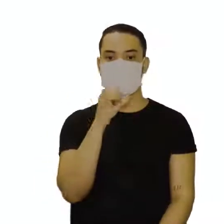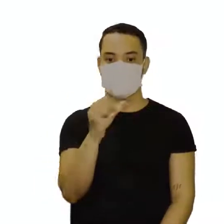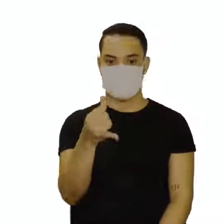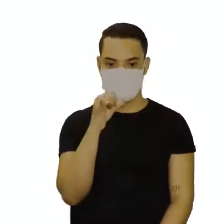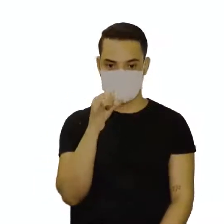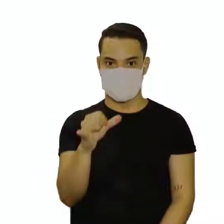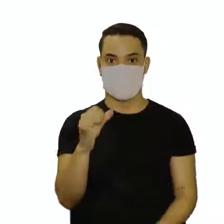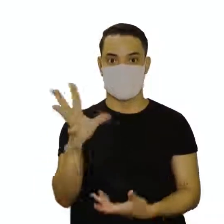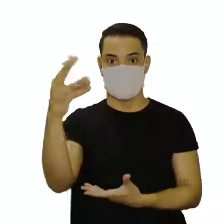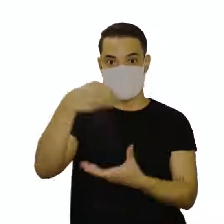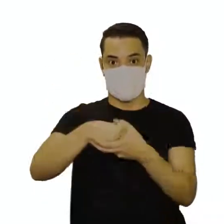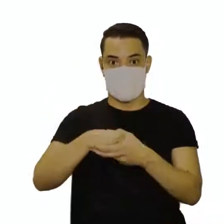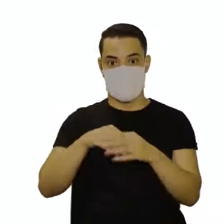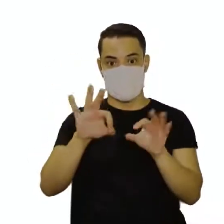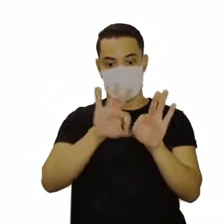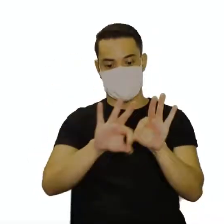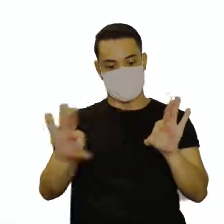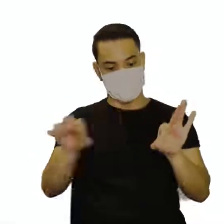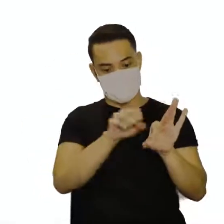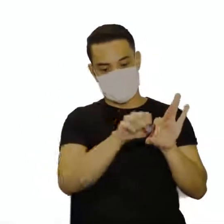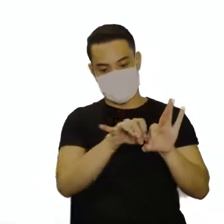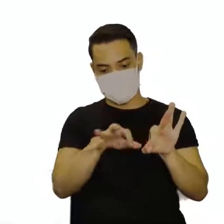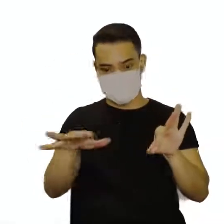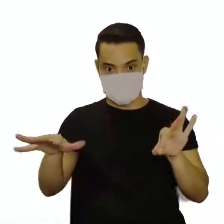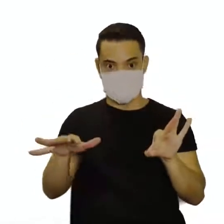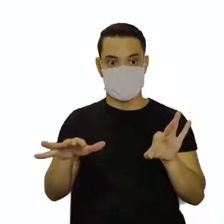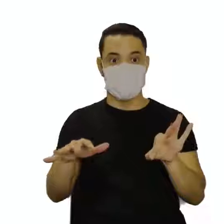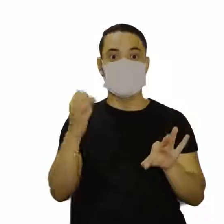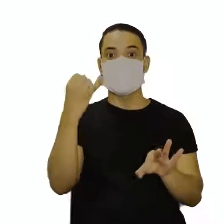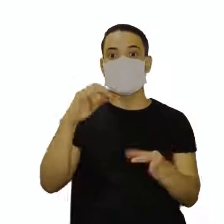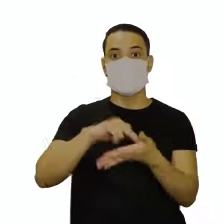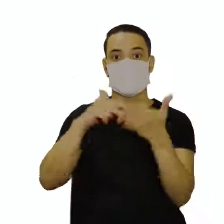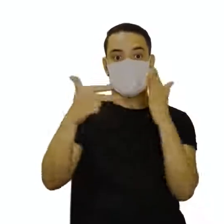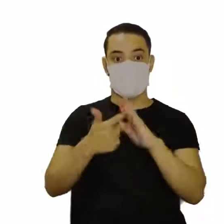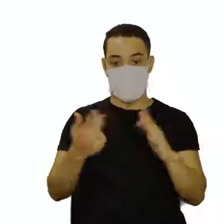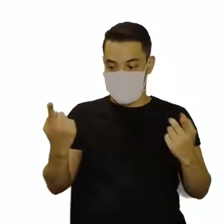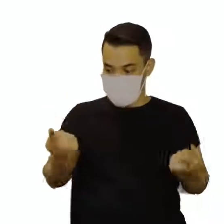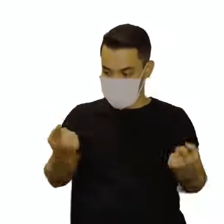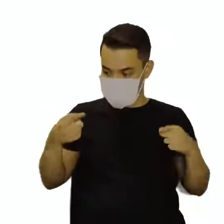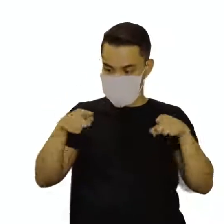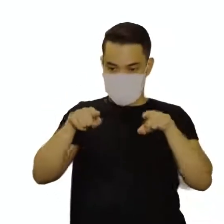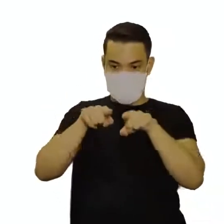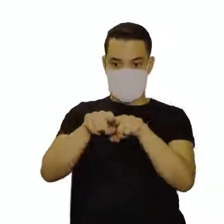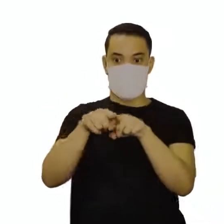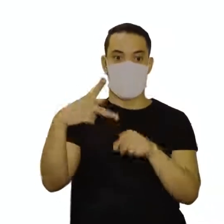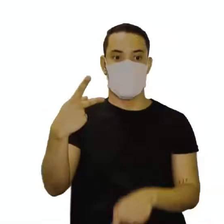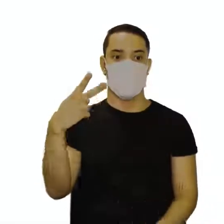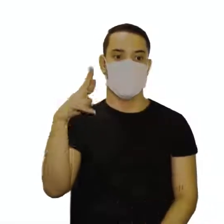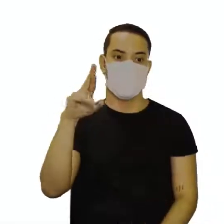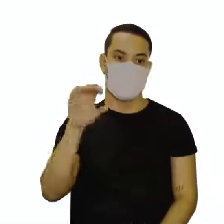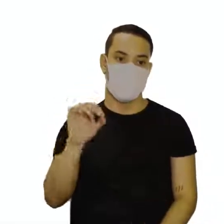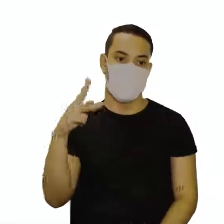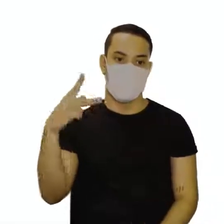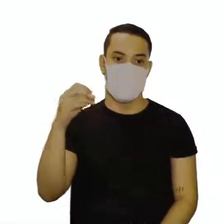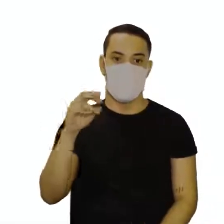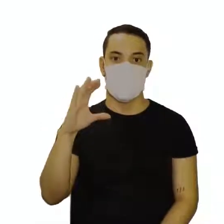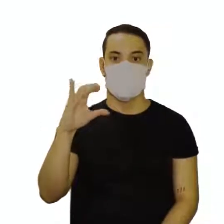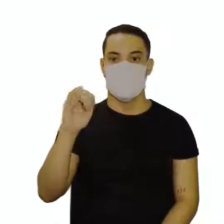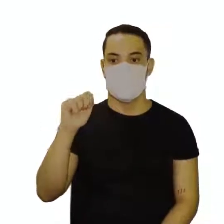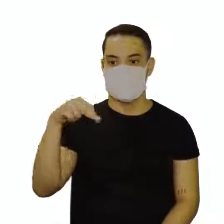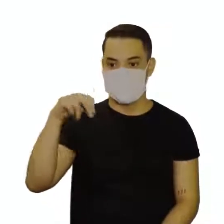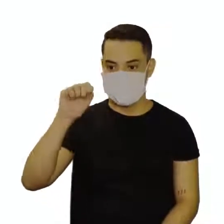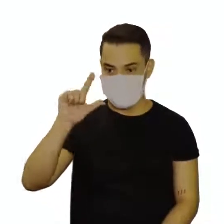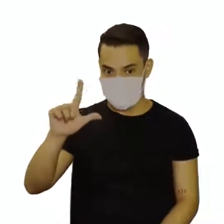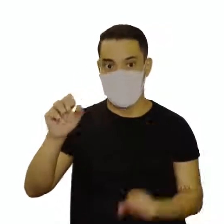que o percorre. Então, olha só, o que ele está dizendo? Quando é proporcional, lembra que esse nome aqui pode ser